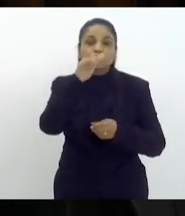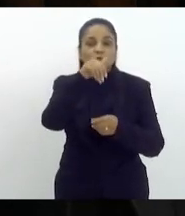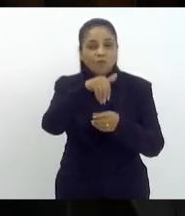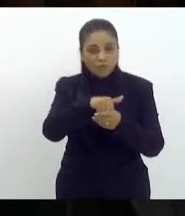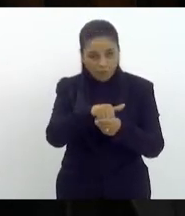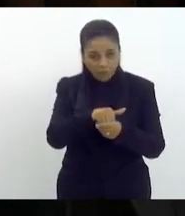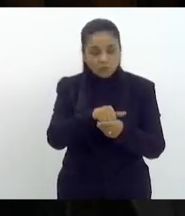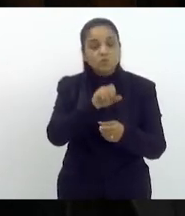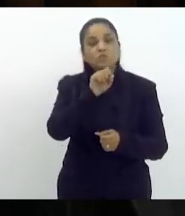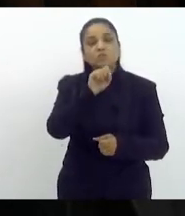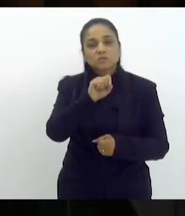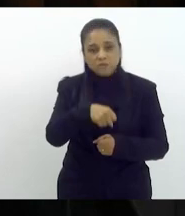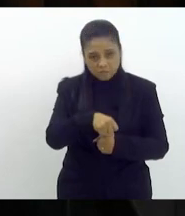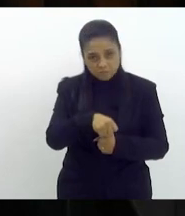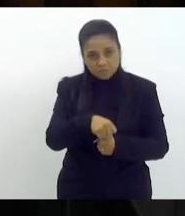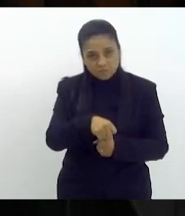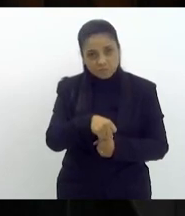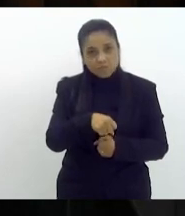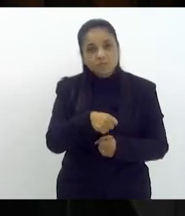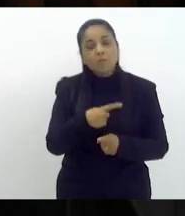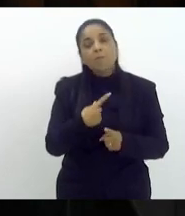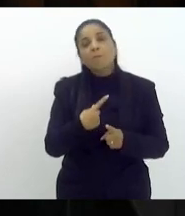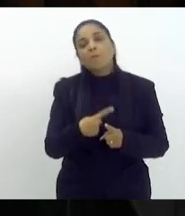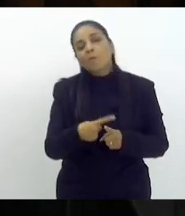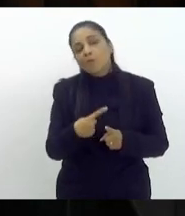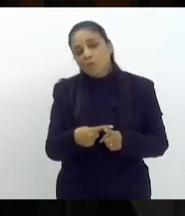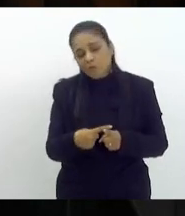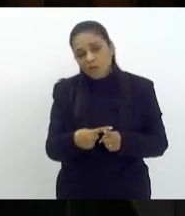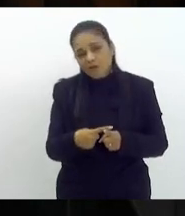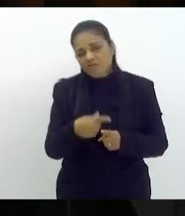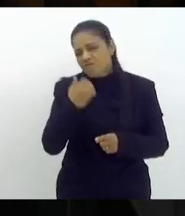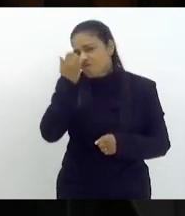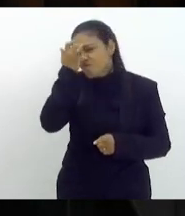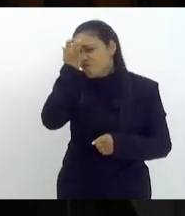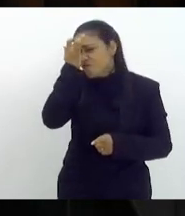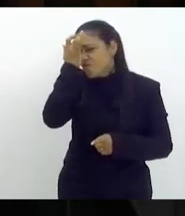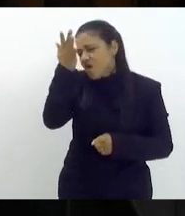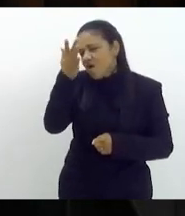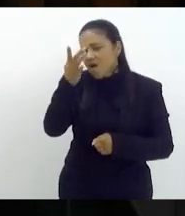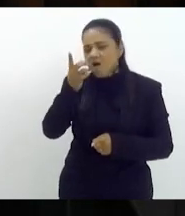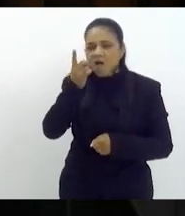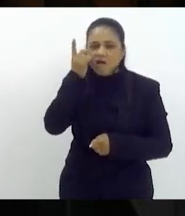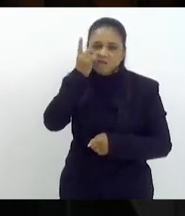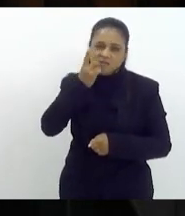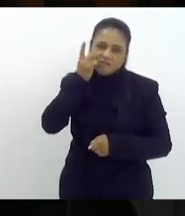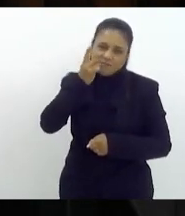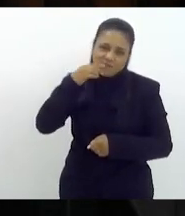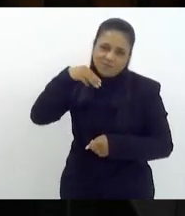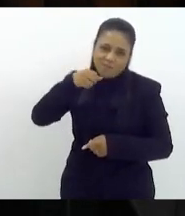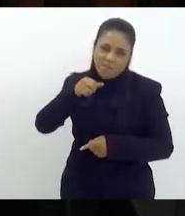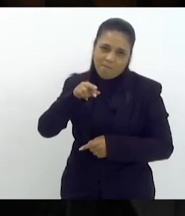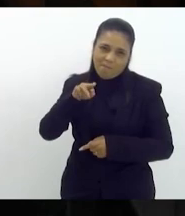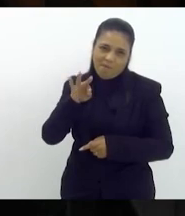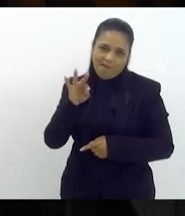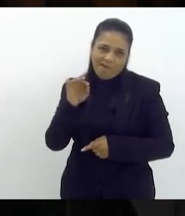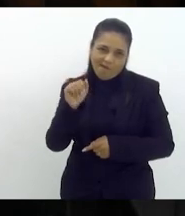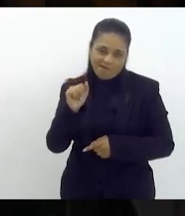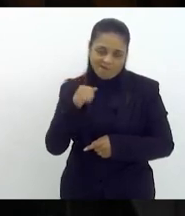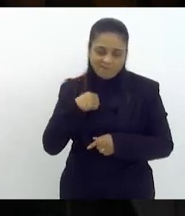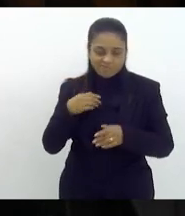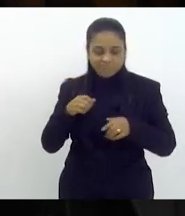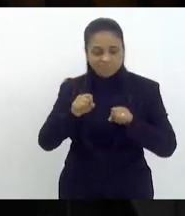porque porque é muito fácil deputada Marta Rocha eu chegar nesse